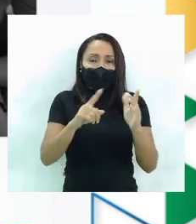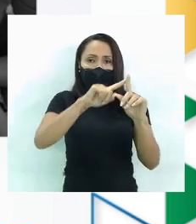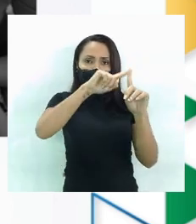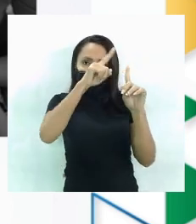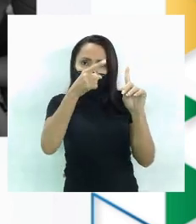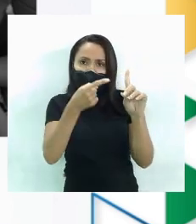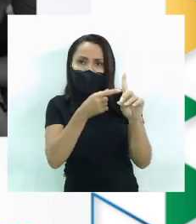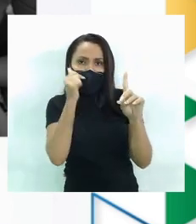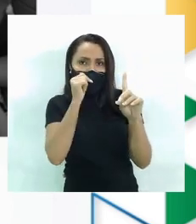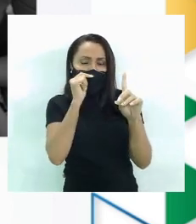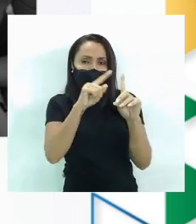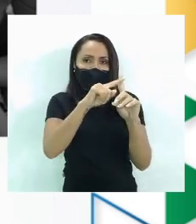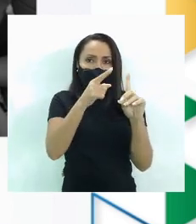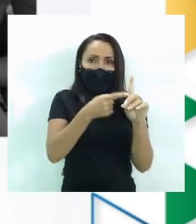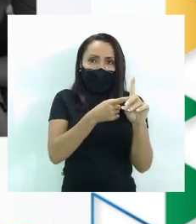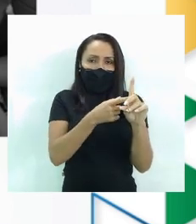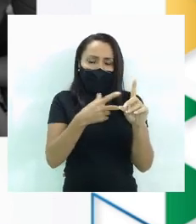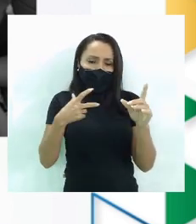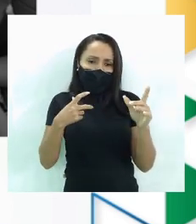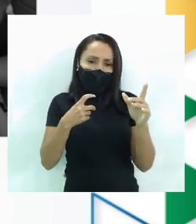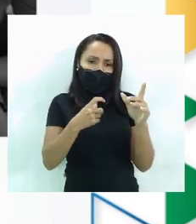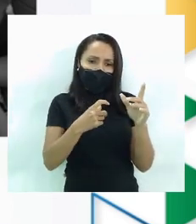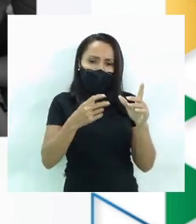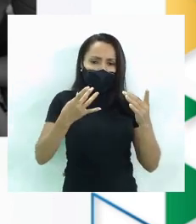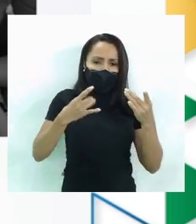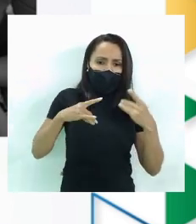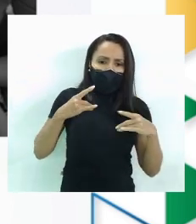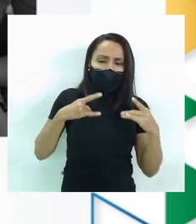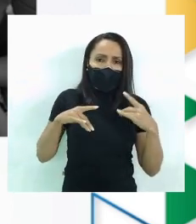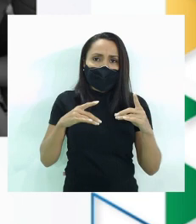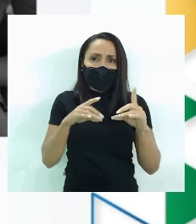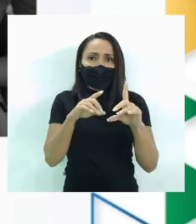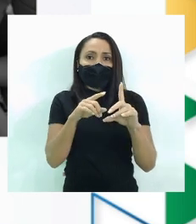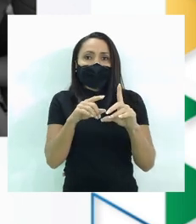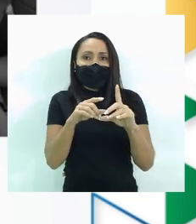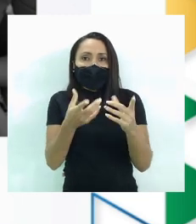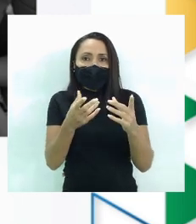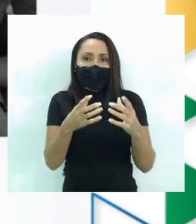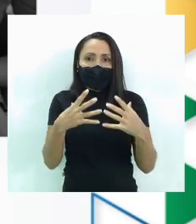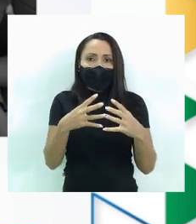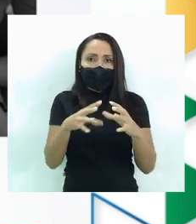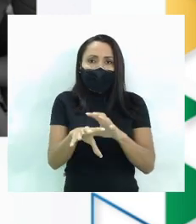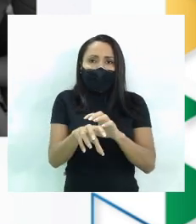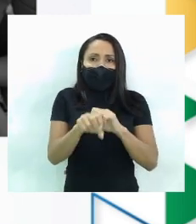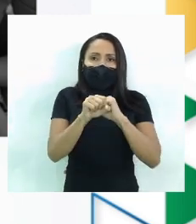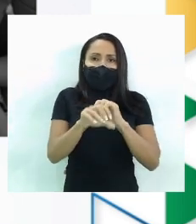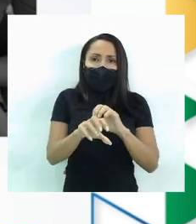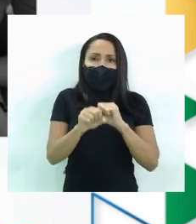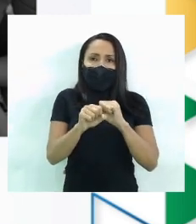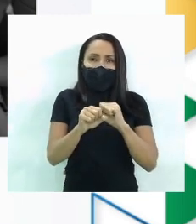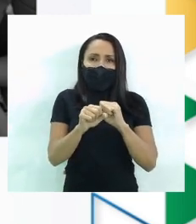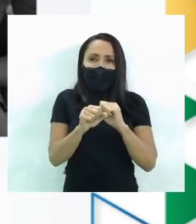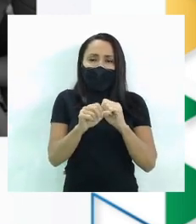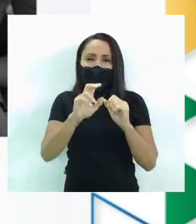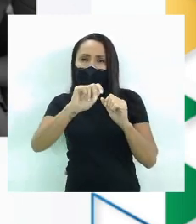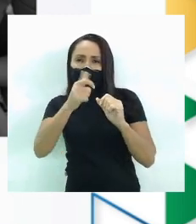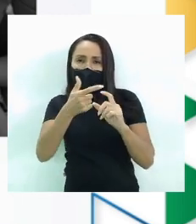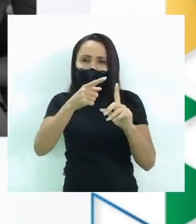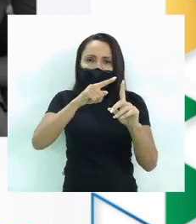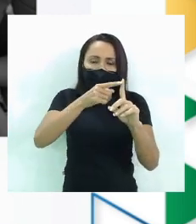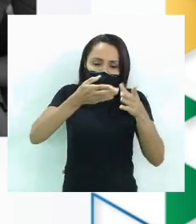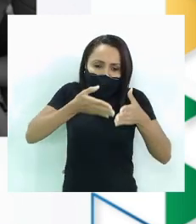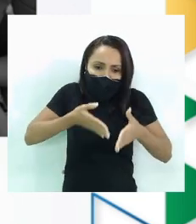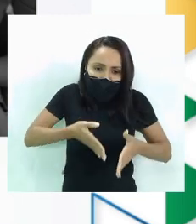gestante, então esse hormônio, a ocitocina, faz com que haja contrações durante o parto. A contração